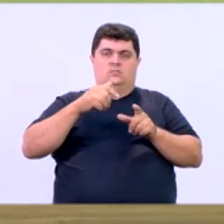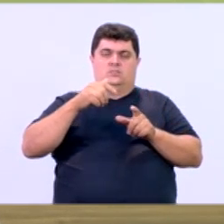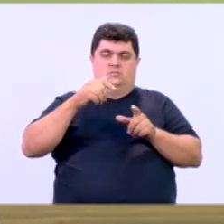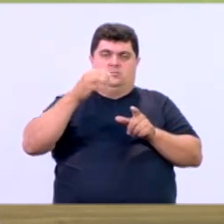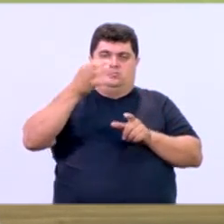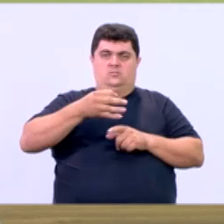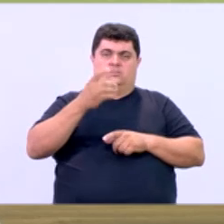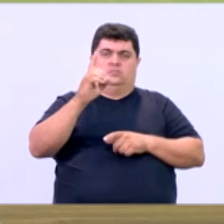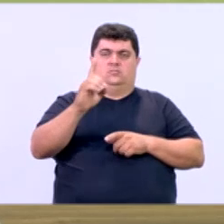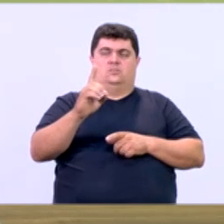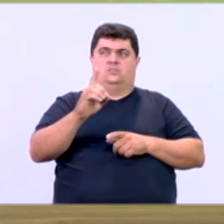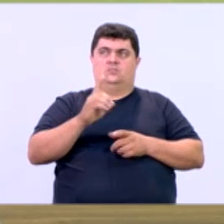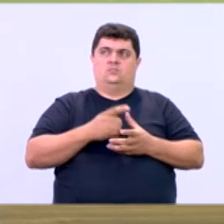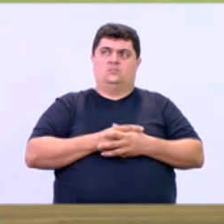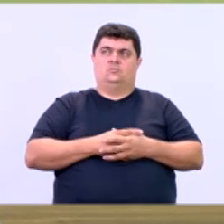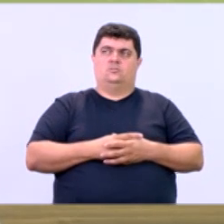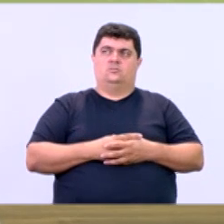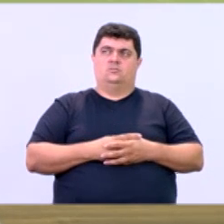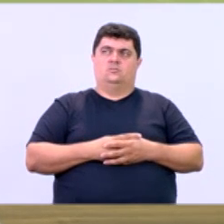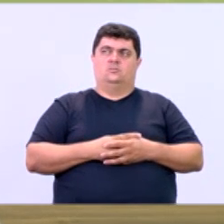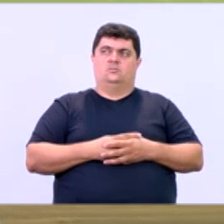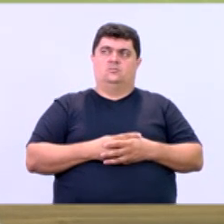D, ok?